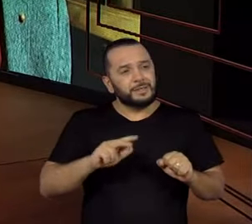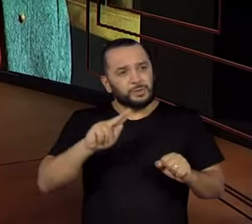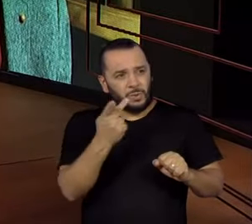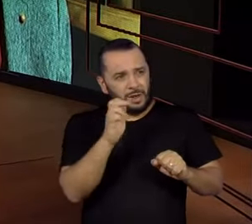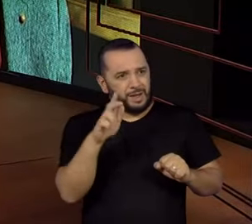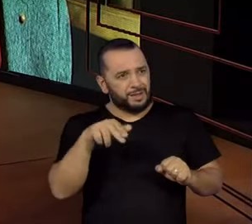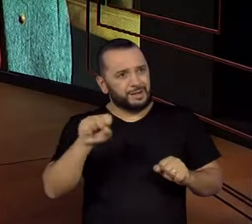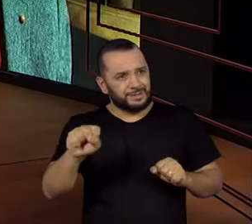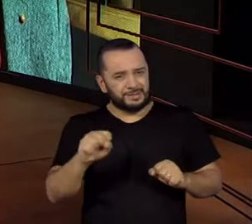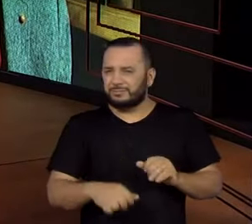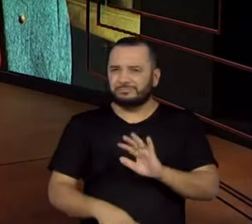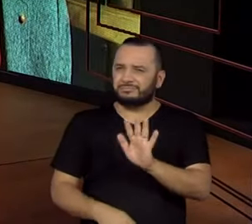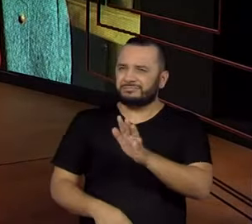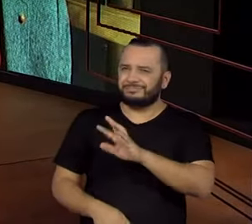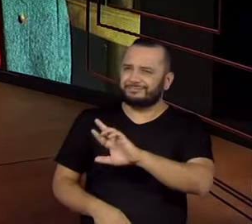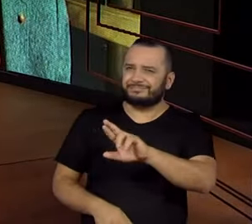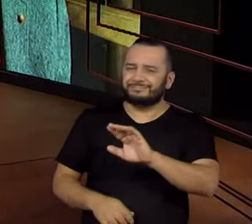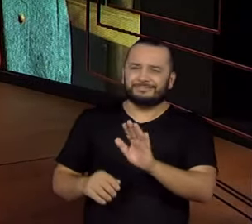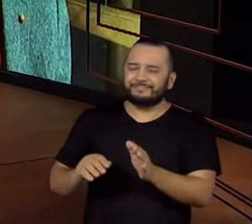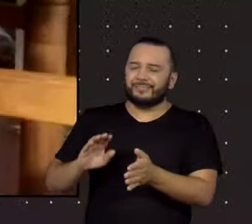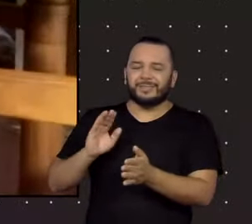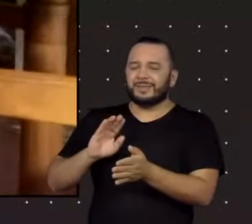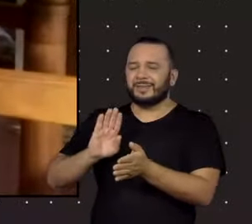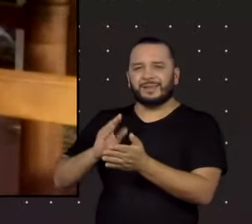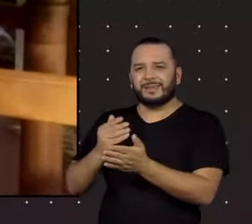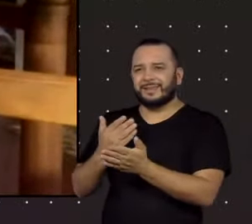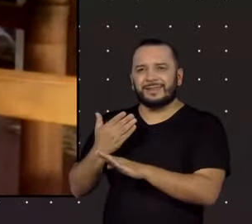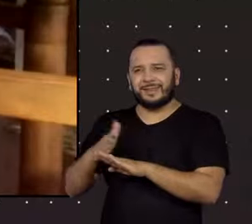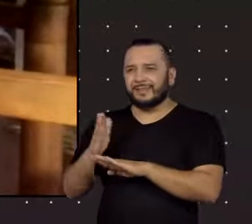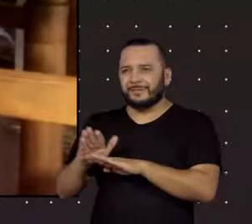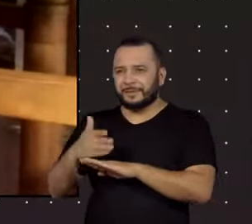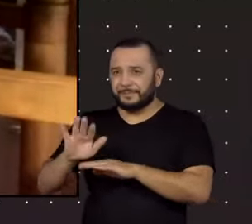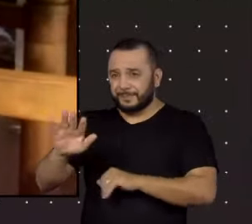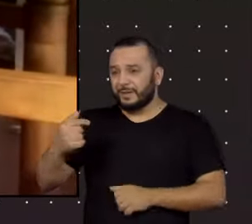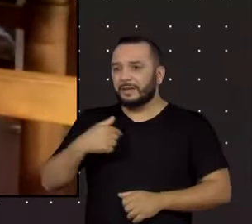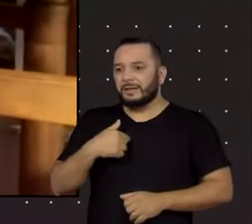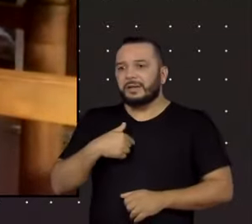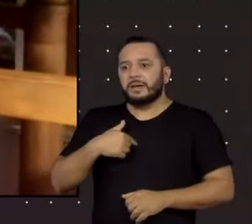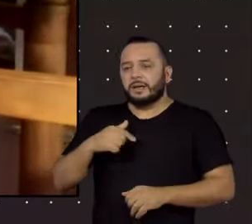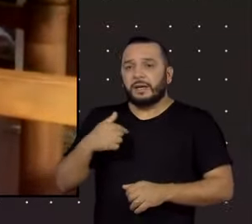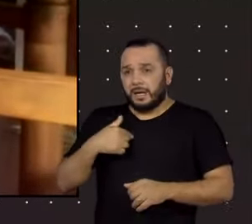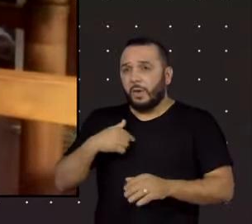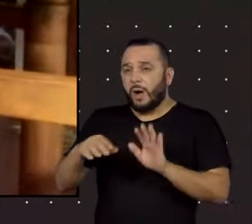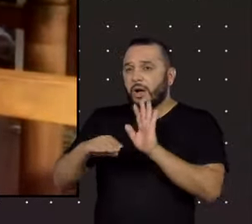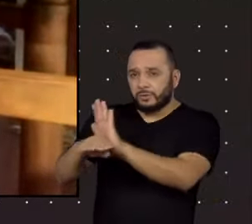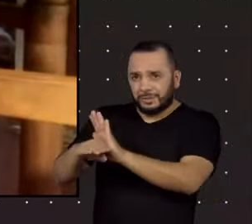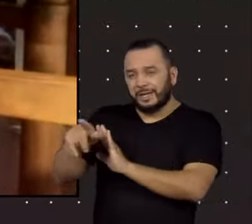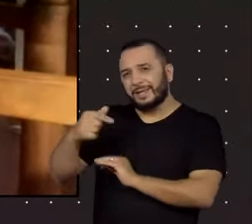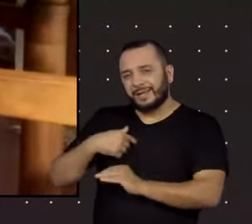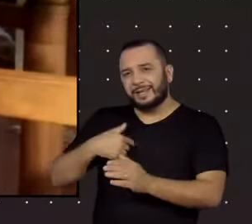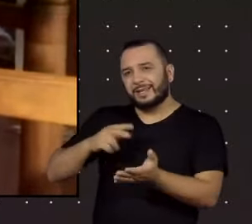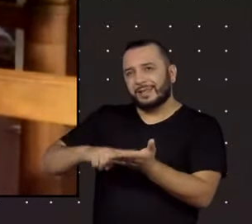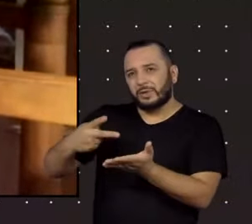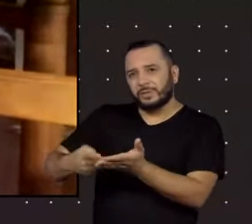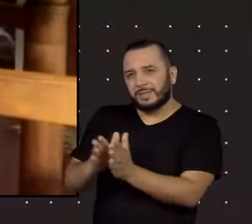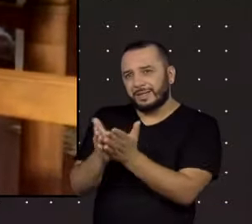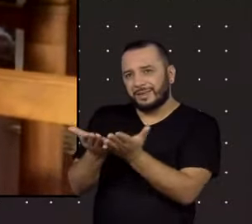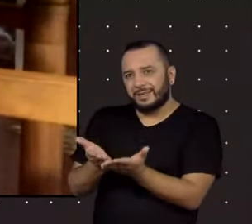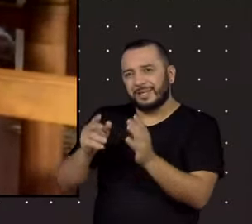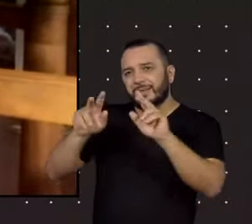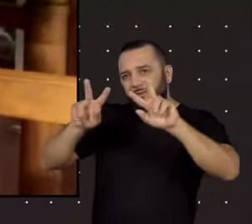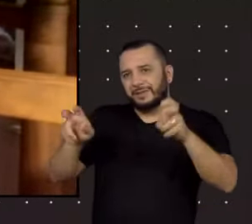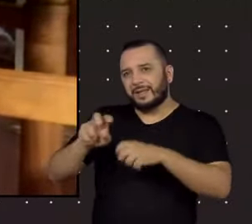Não tem nada a ver uma coisa com outra, não. Evidentemente, eu ajudei a traduzir um livro que ele escreveu sobre jazz, então eu conversava muito com ele sobre